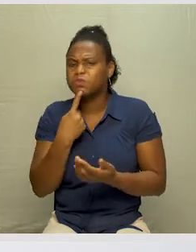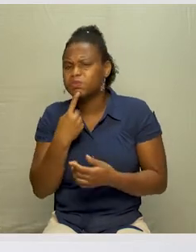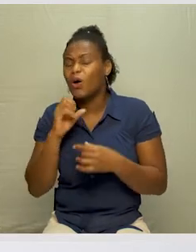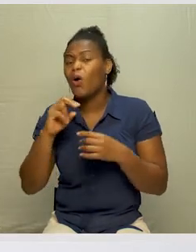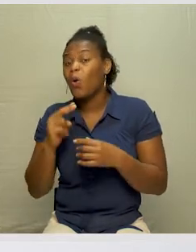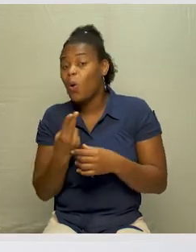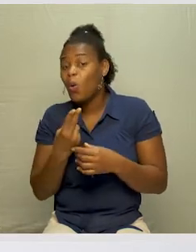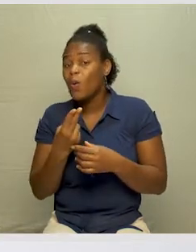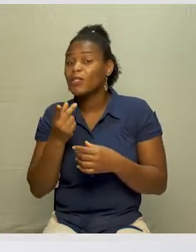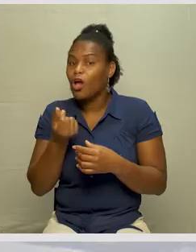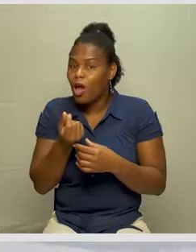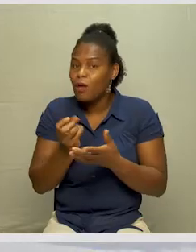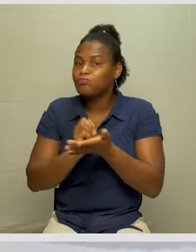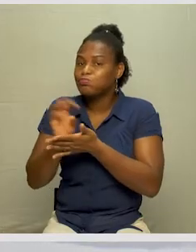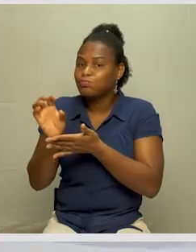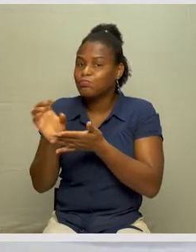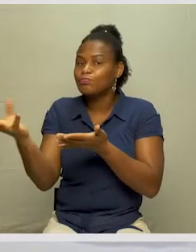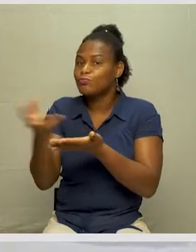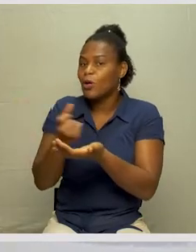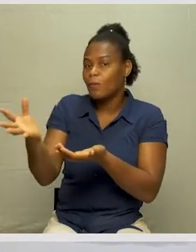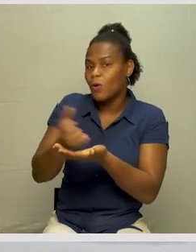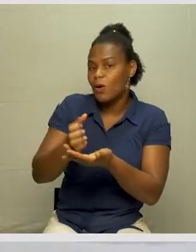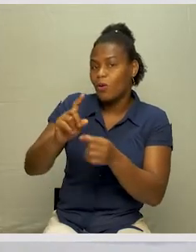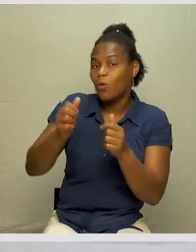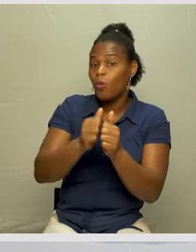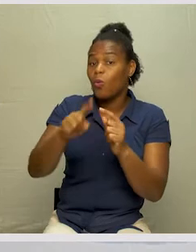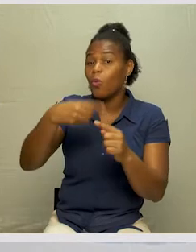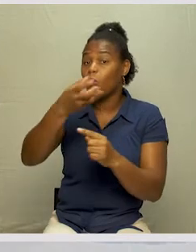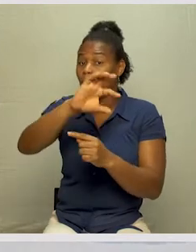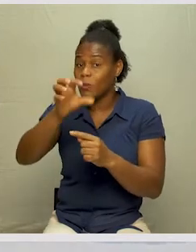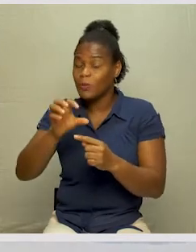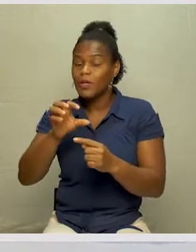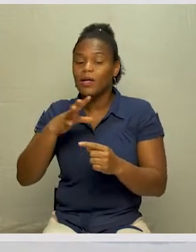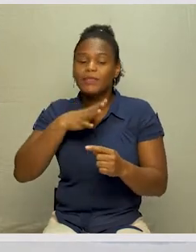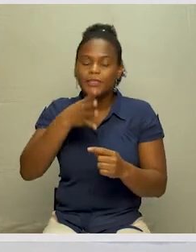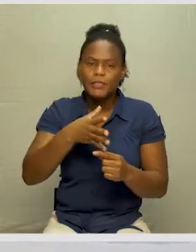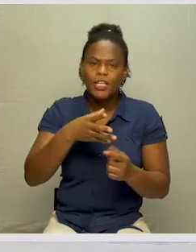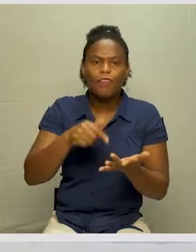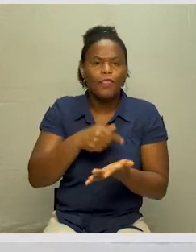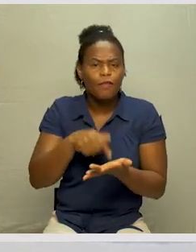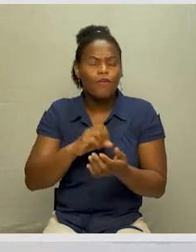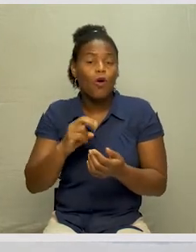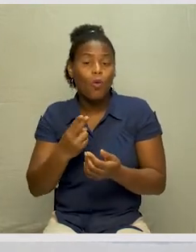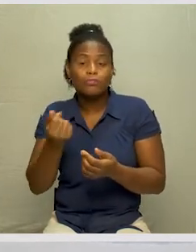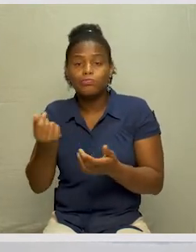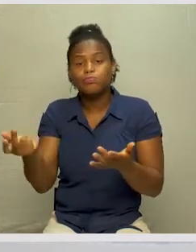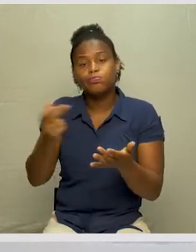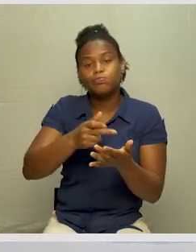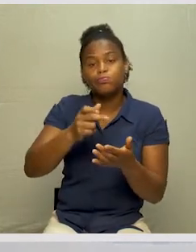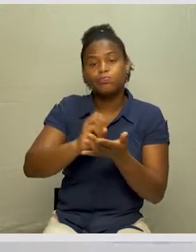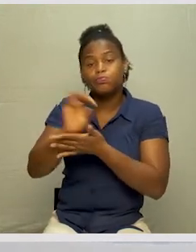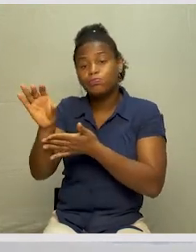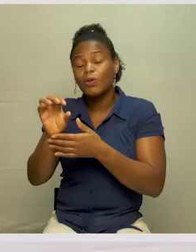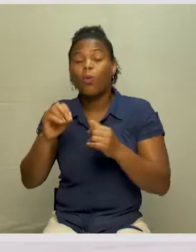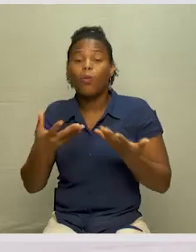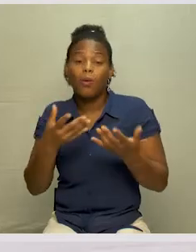credora face ao resto do mundo. Vamos ver o que significa isso de estar numa situação devedora ou numa situação credora face ao